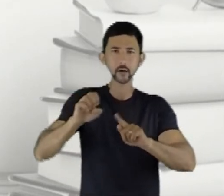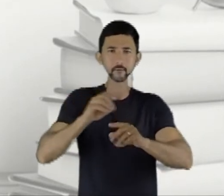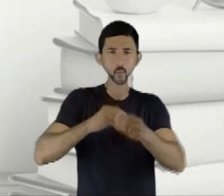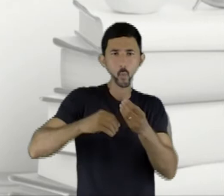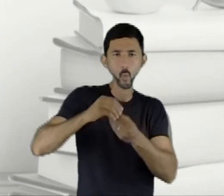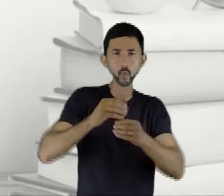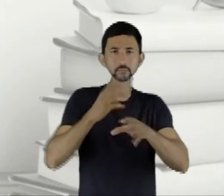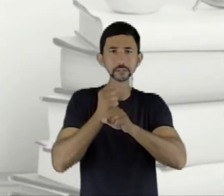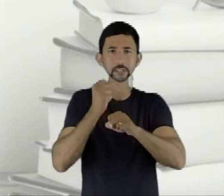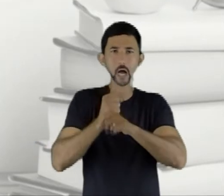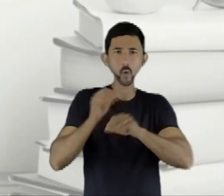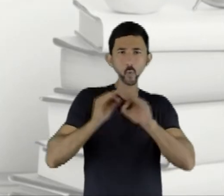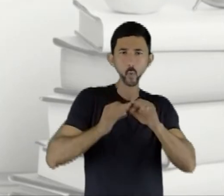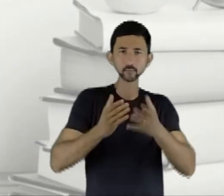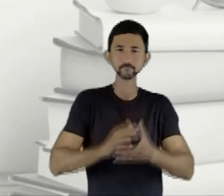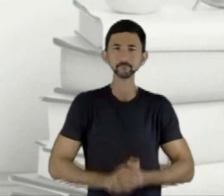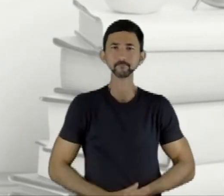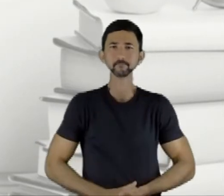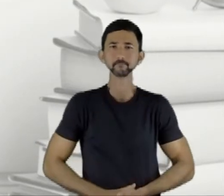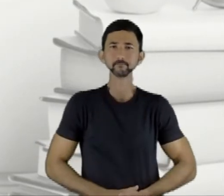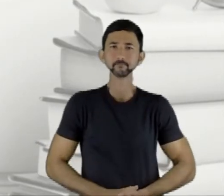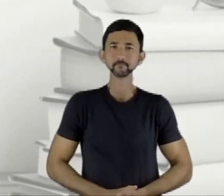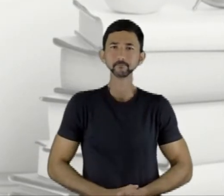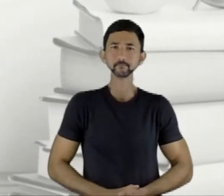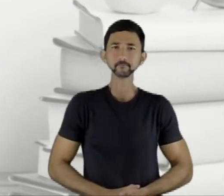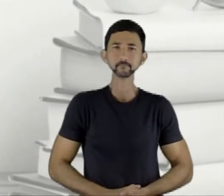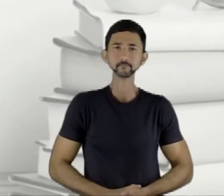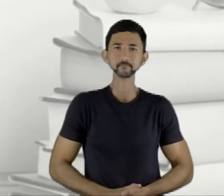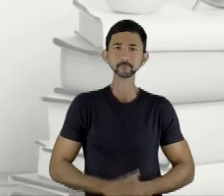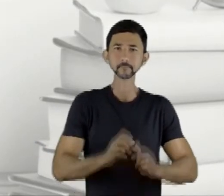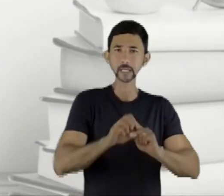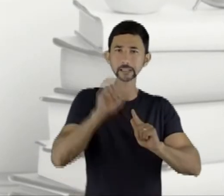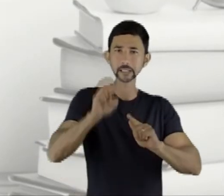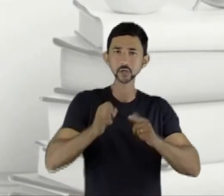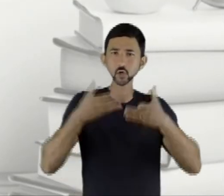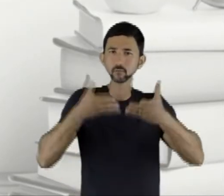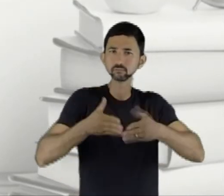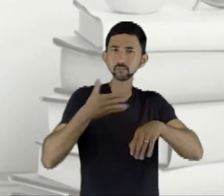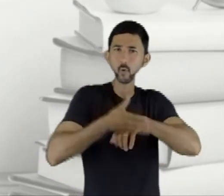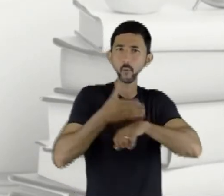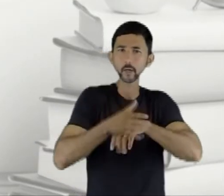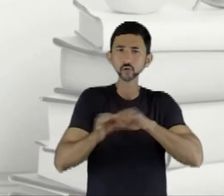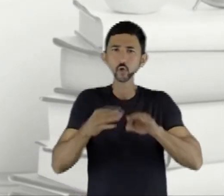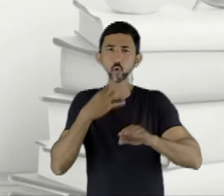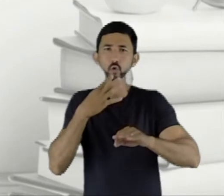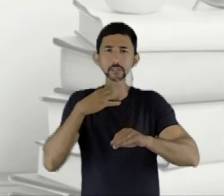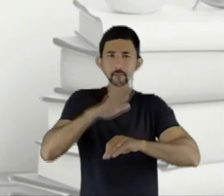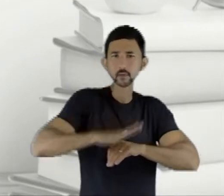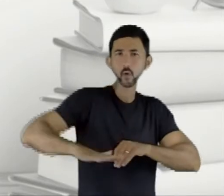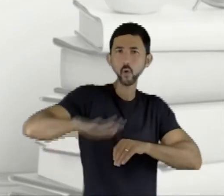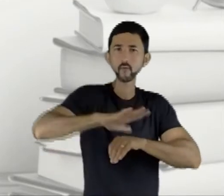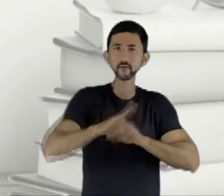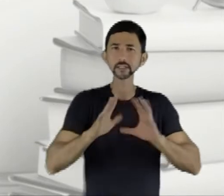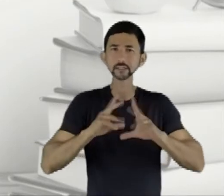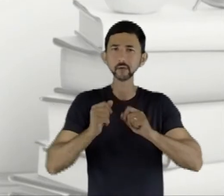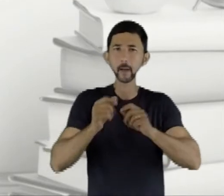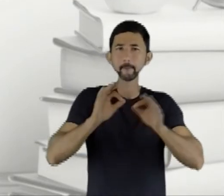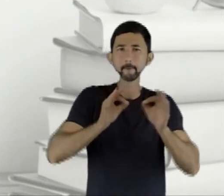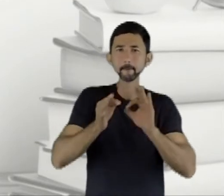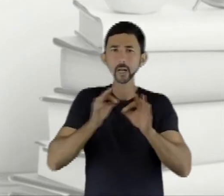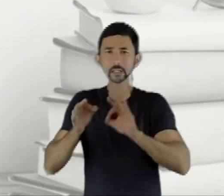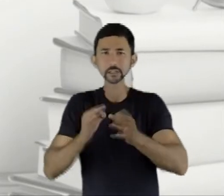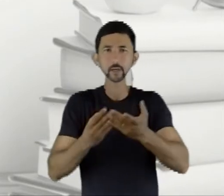essas medidas de tendência central. A estatística está presente em áreas do conhecimento que envolvem planejamento